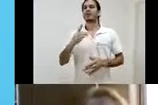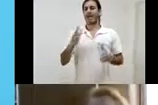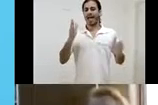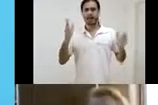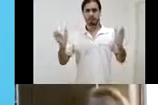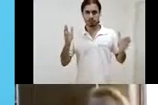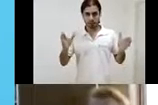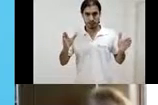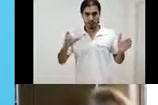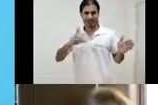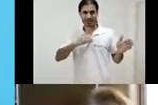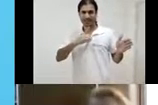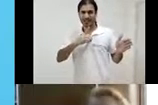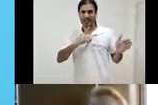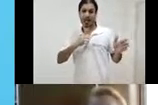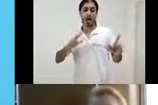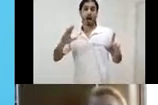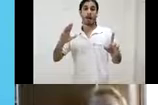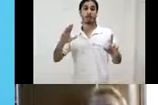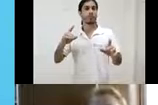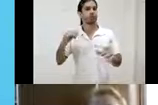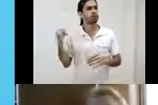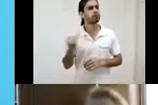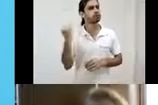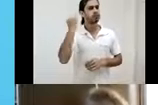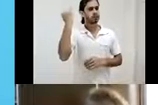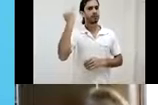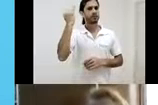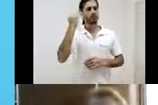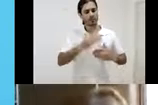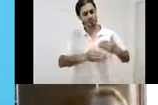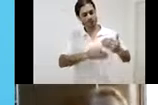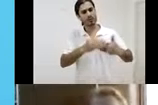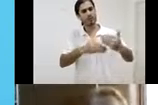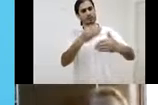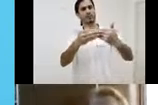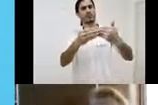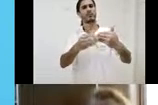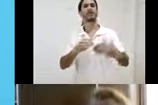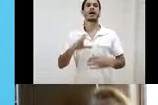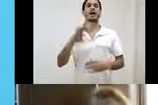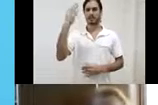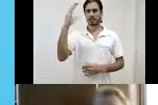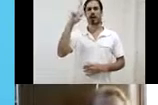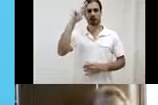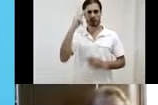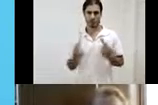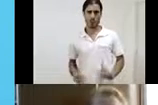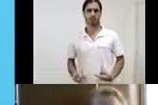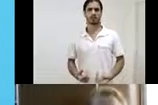nos ajudar a interpretar, a problematizar os contextos, a pensar,